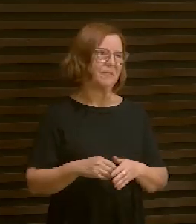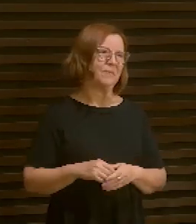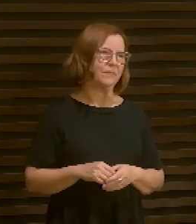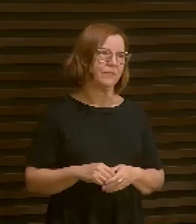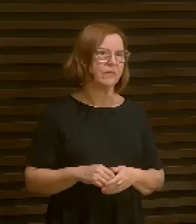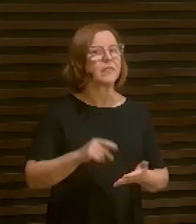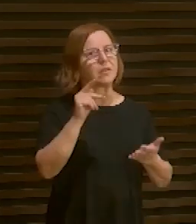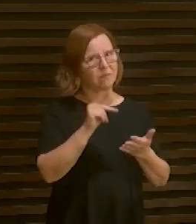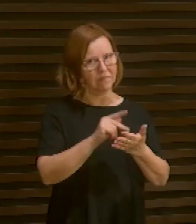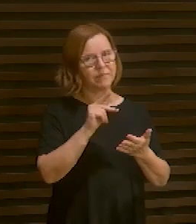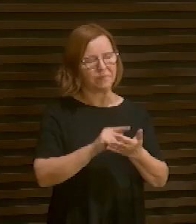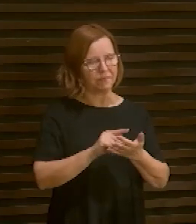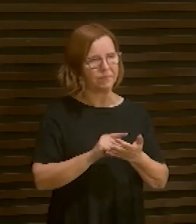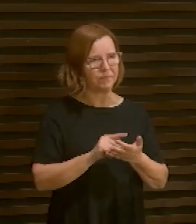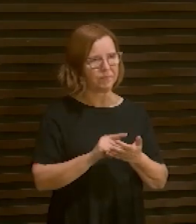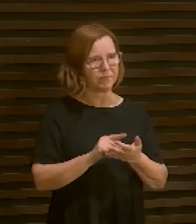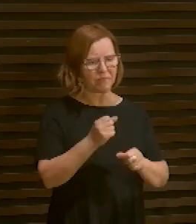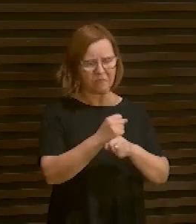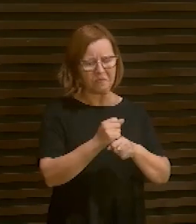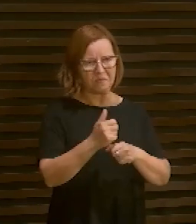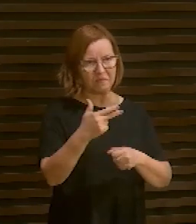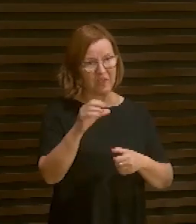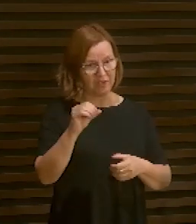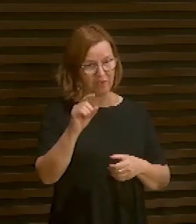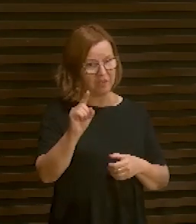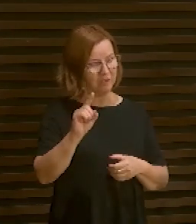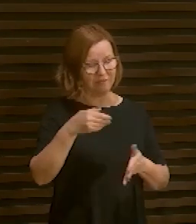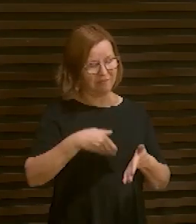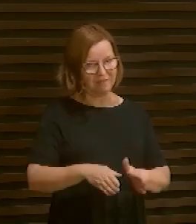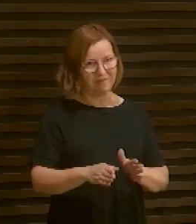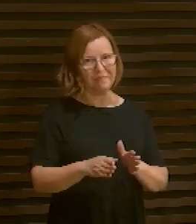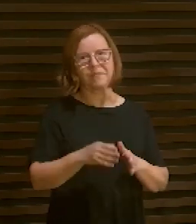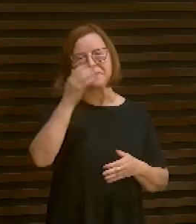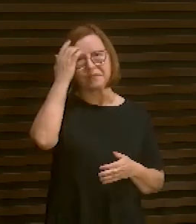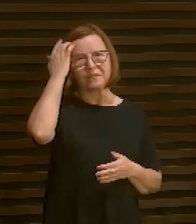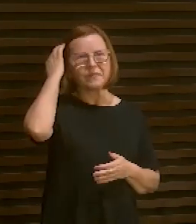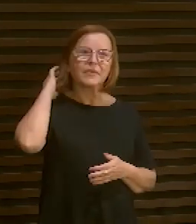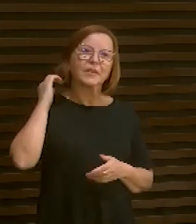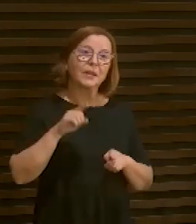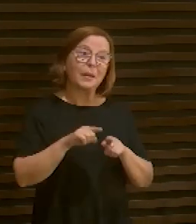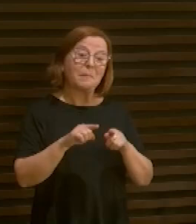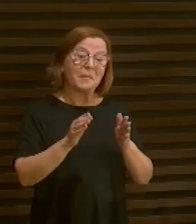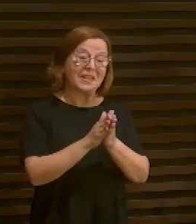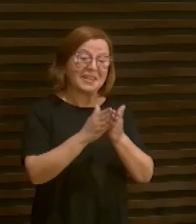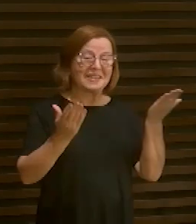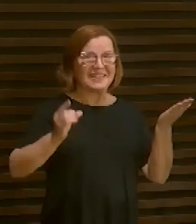É verdade. No ano 30 você não tinha nascido. Mas segundo a minha